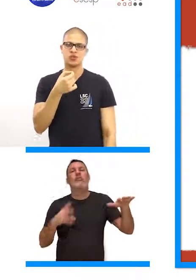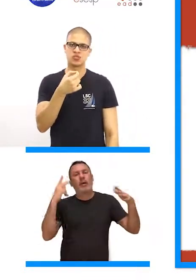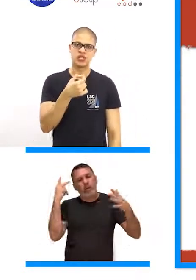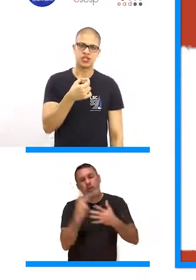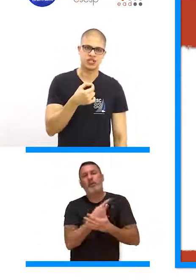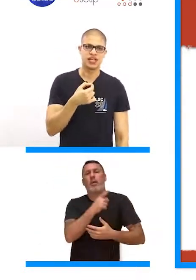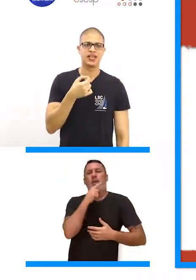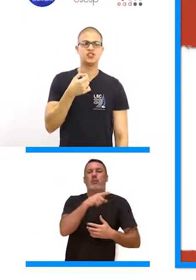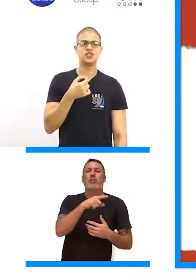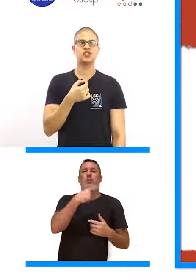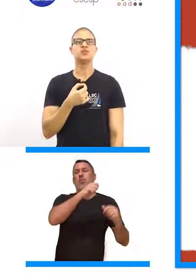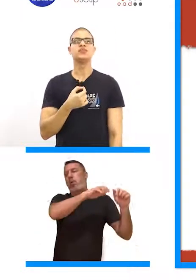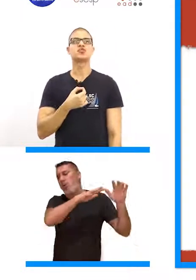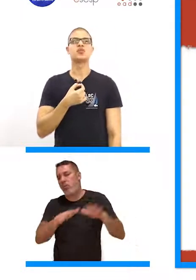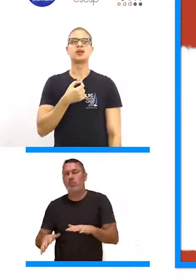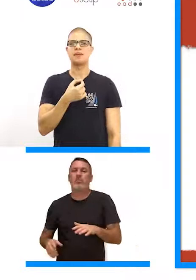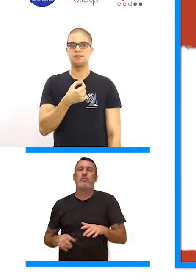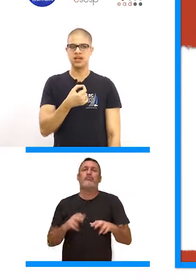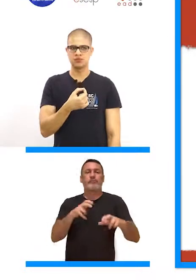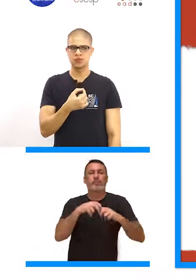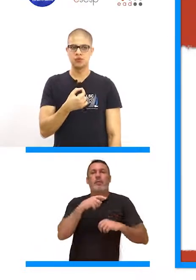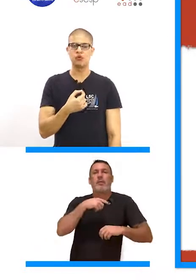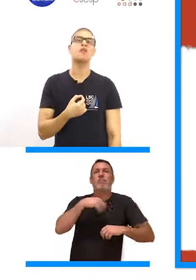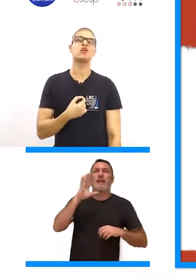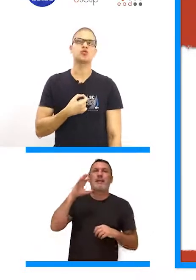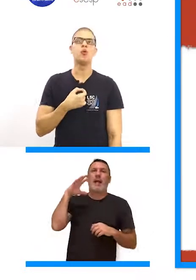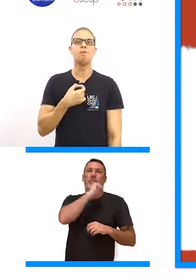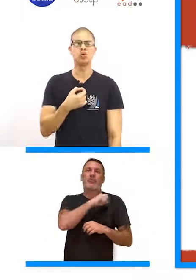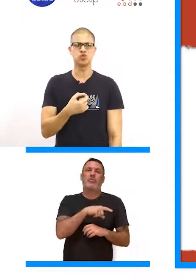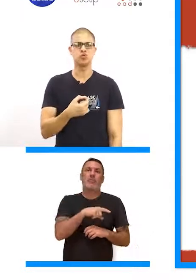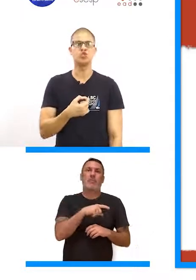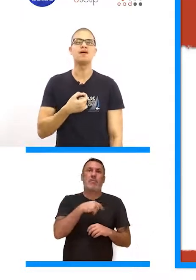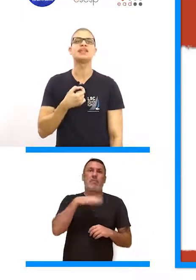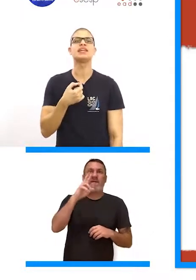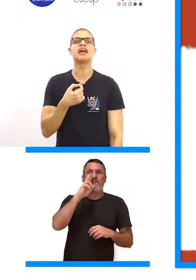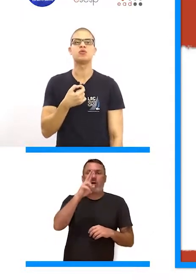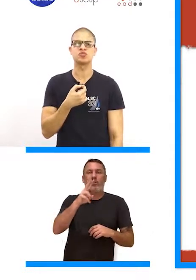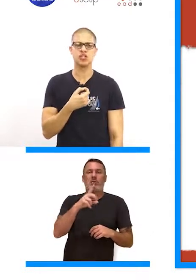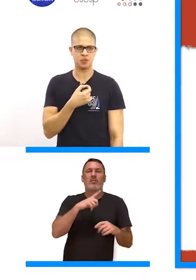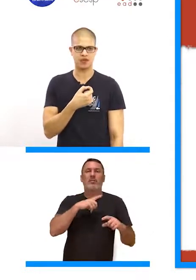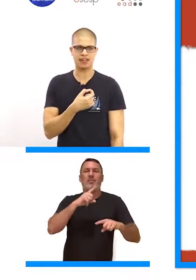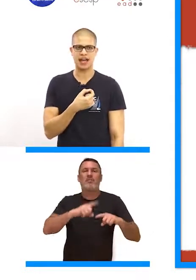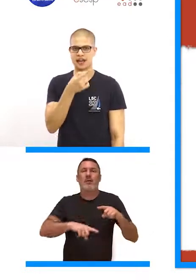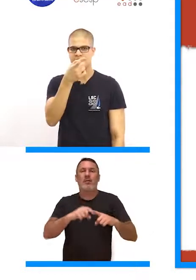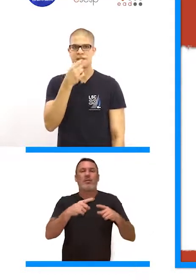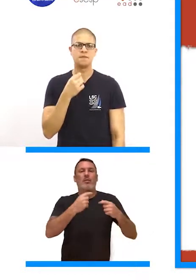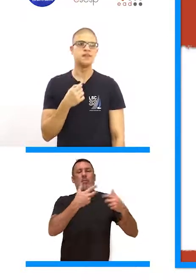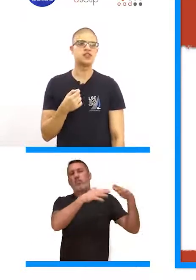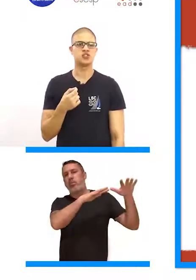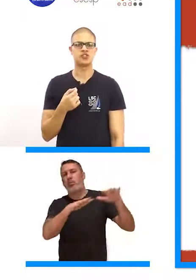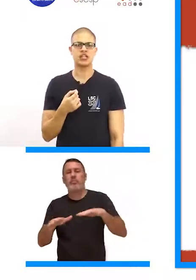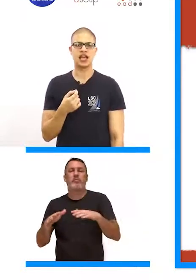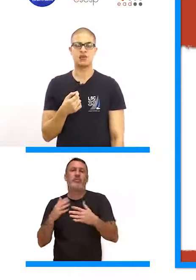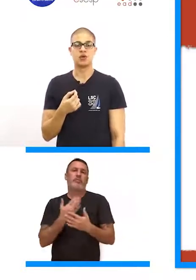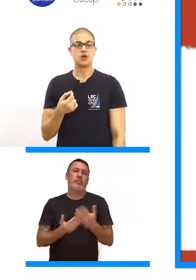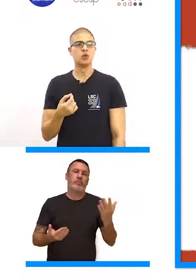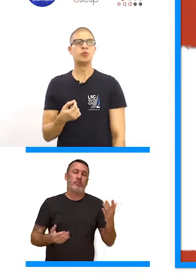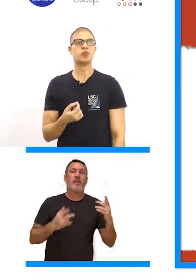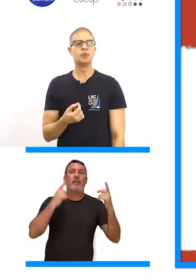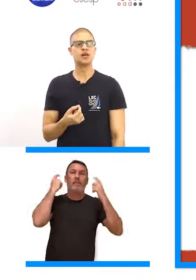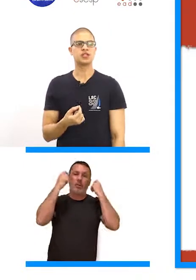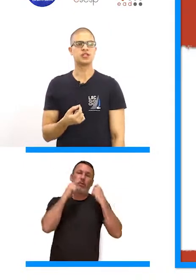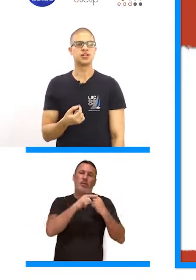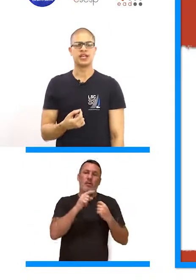lixiviação. Ou seja, existe um deslocamento muito mais robusto de material sedimentar neste cenário.